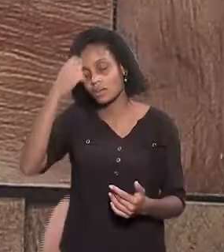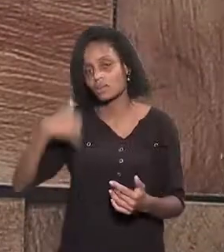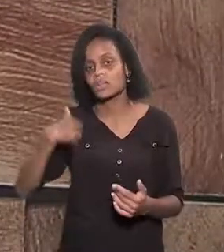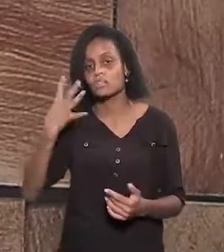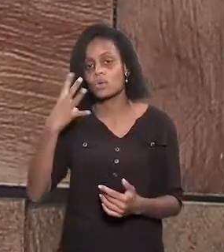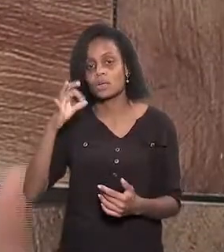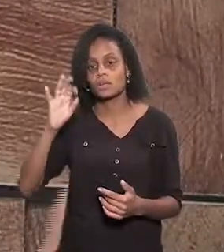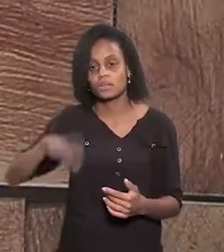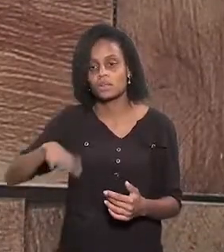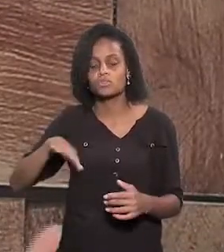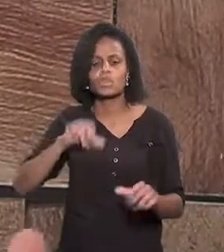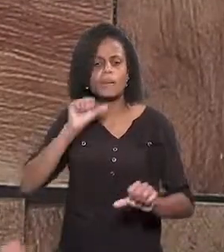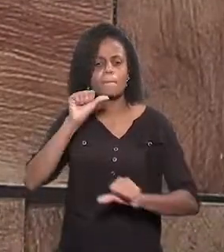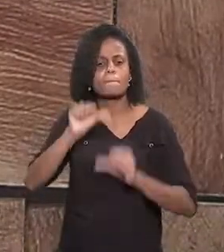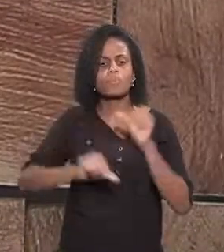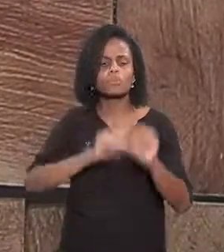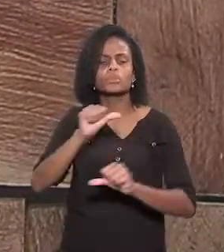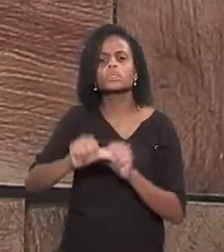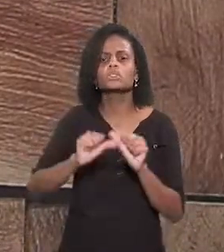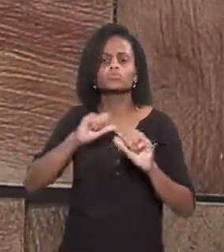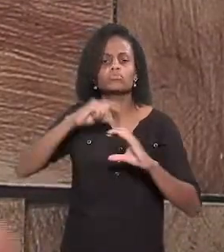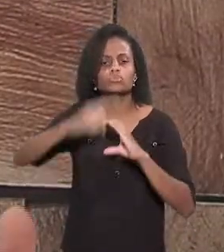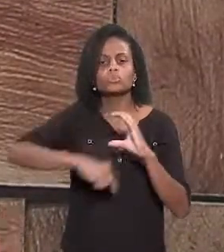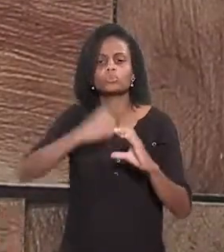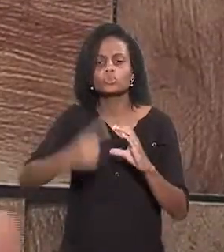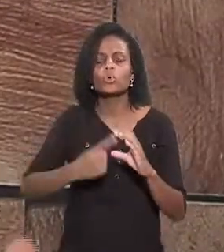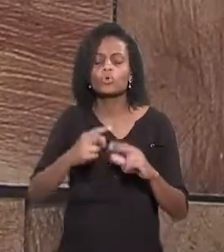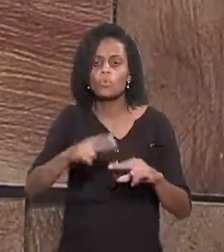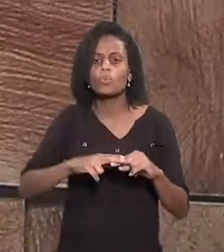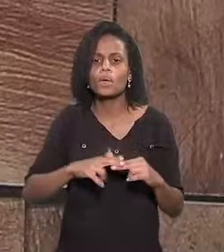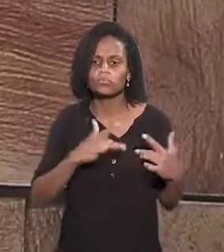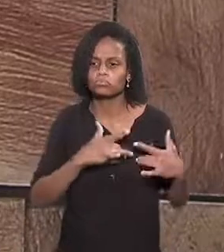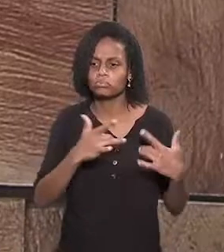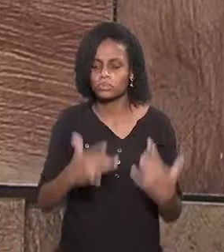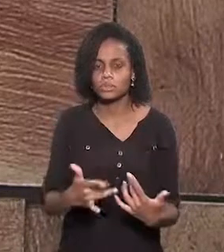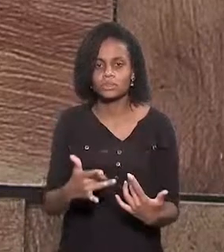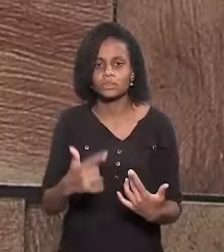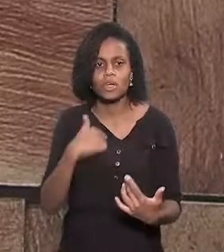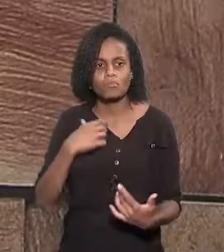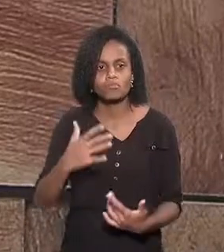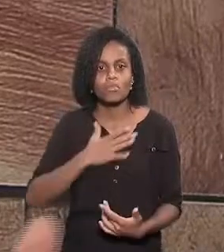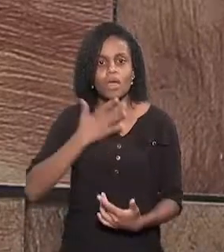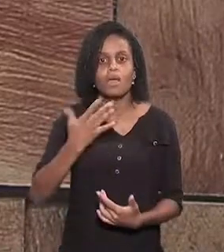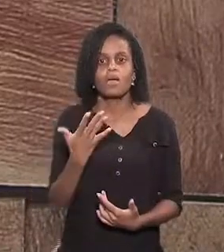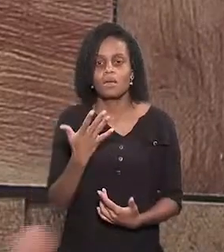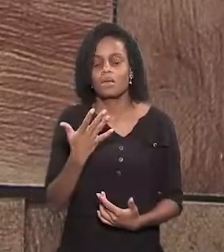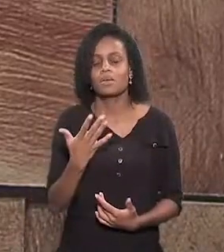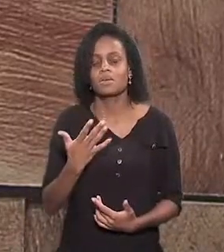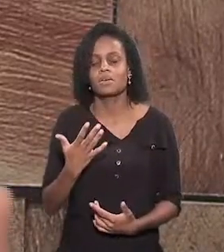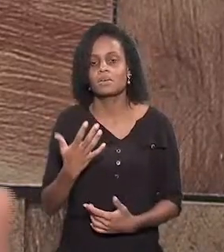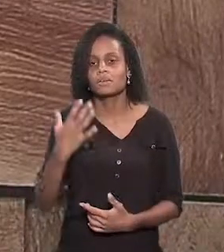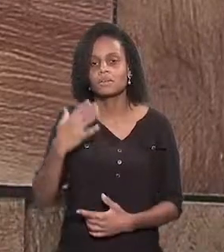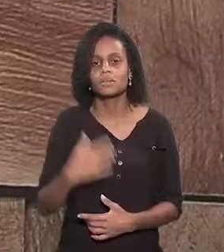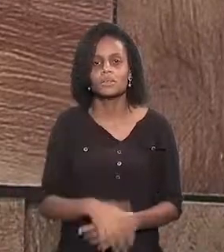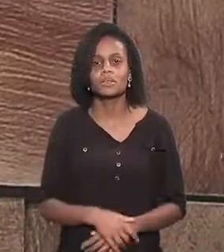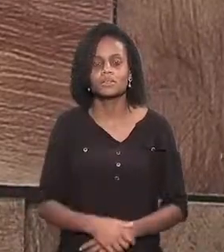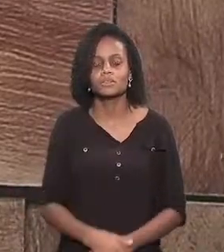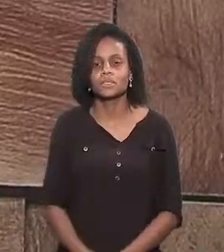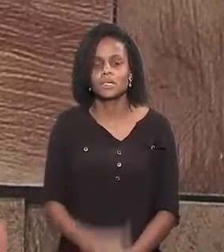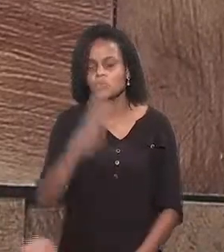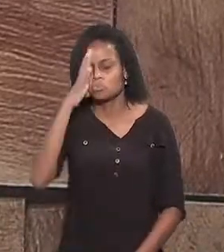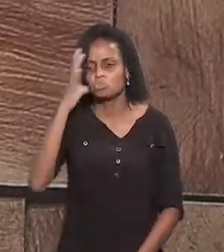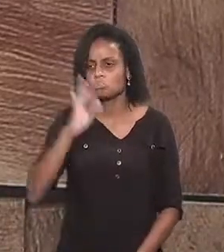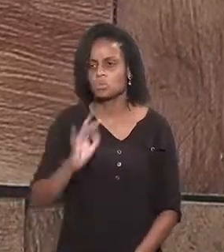que estavam mudando o mundo através das suas atitudes, através das suas ações. E eu fiquei muito surpreso, né? Não imaginava